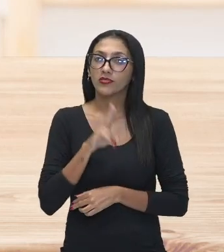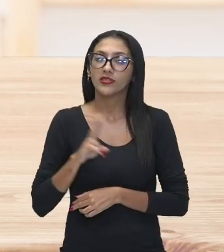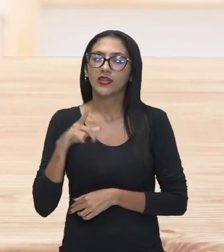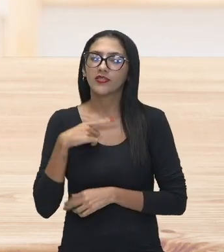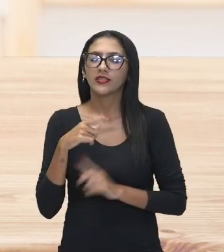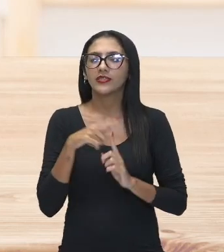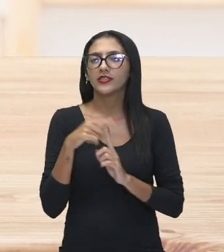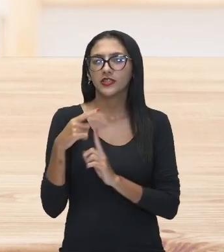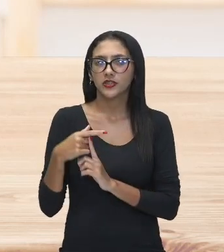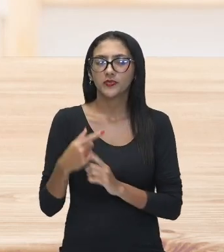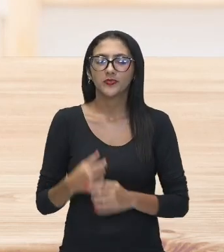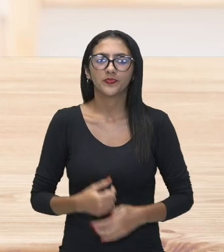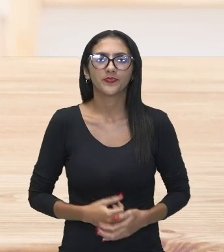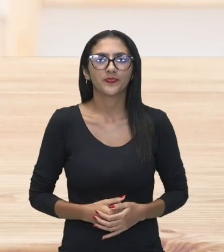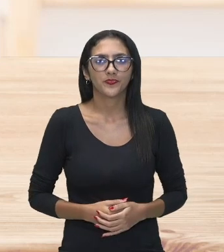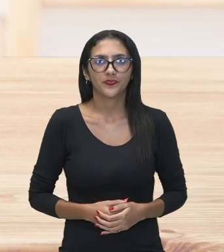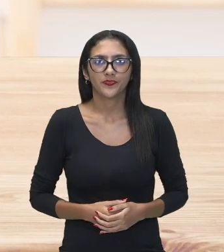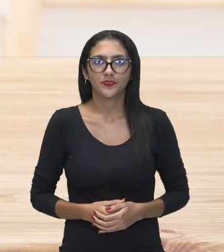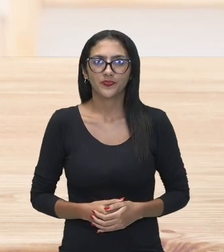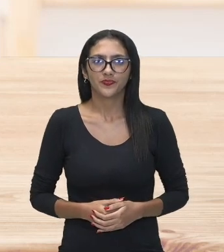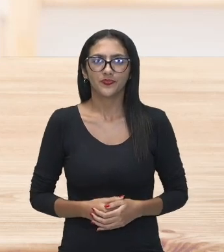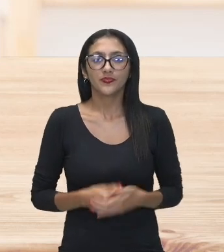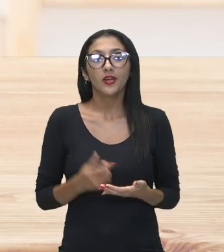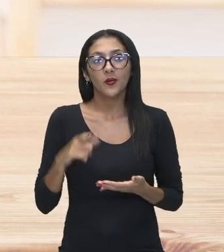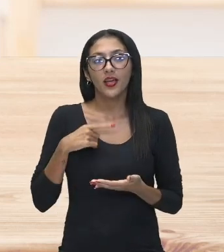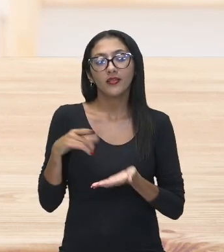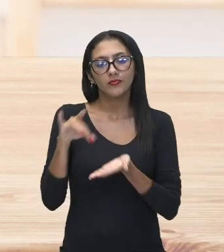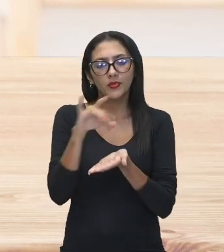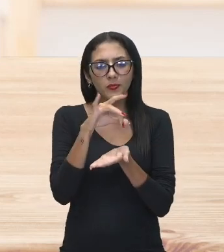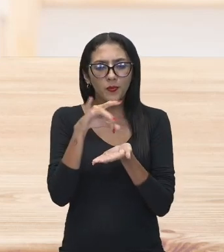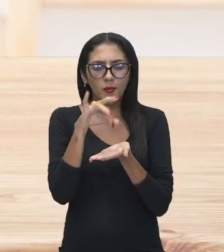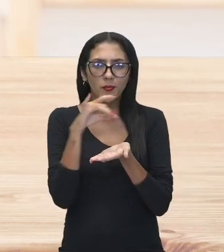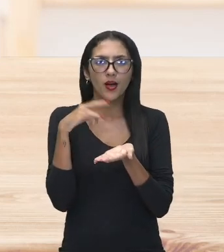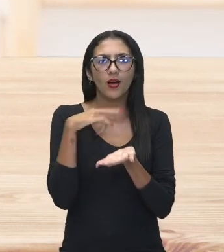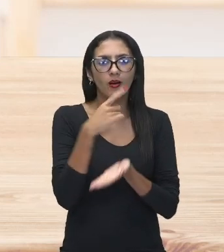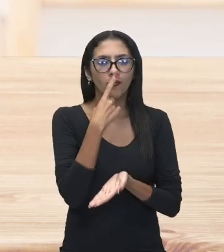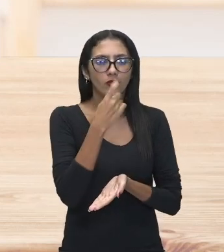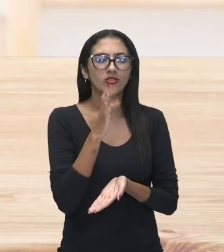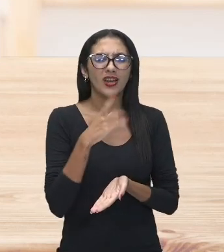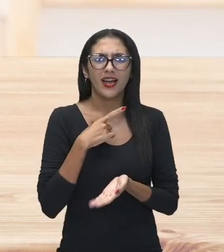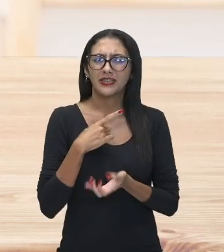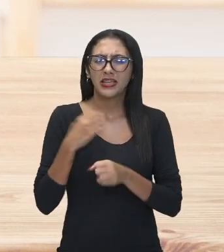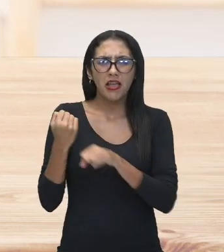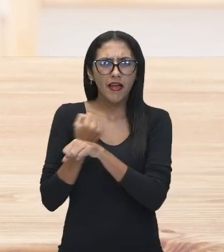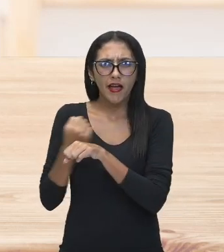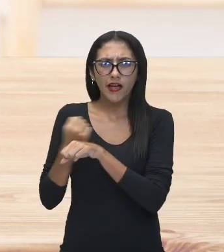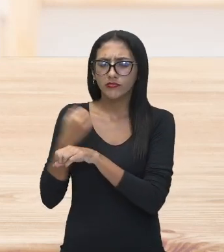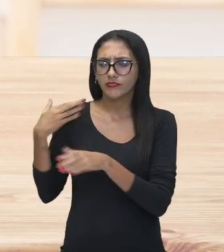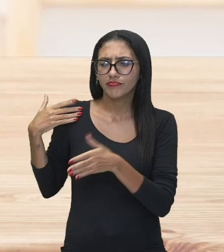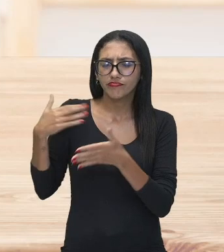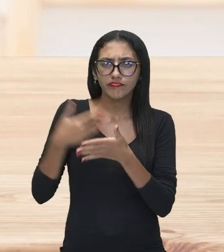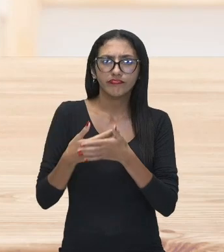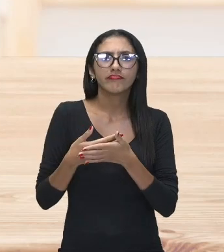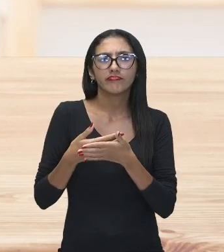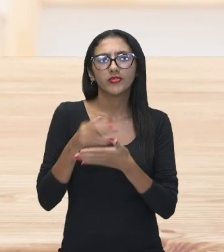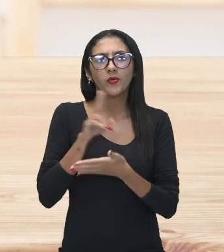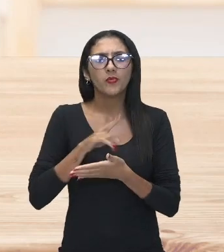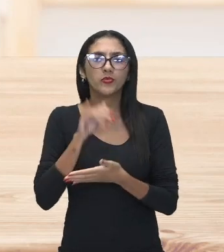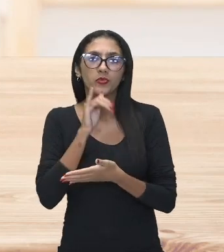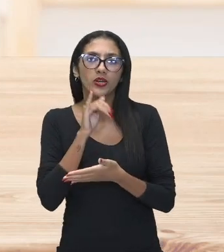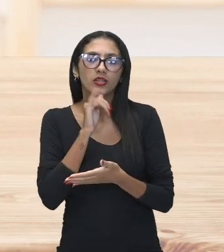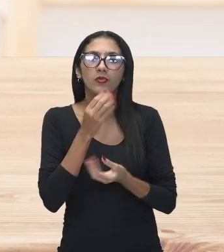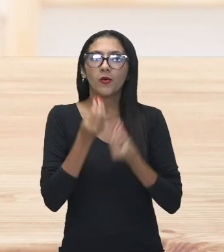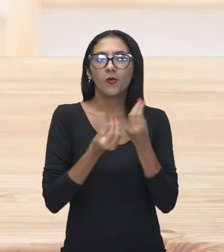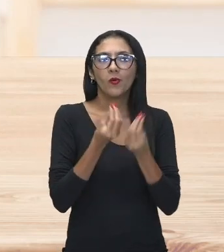né? E esses óleos essenciais, na verdade, eles já são utilizados há cerca de 3.500 anos na fabricação de